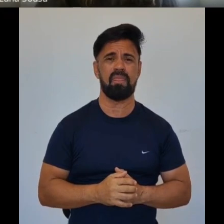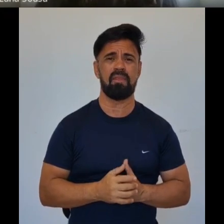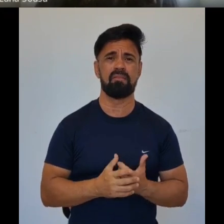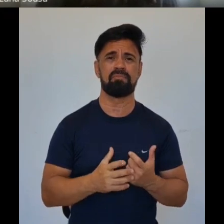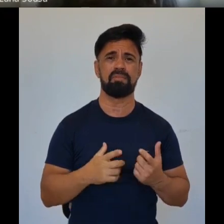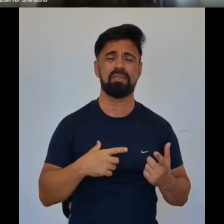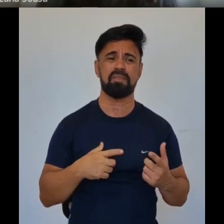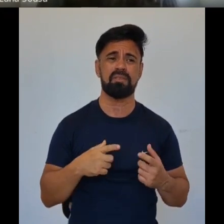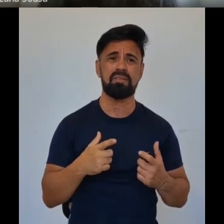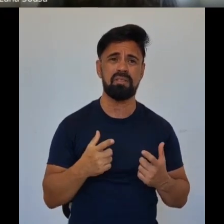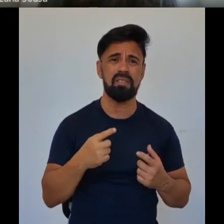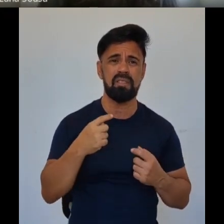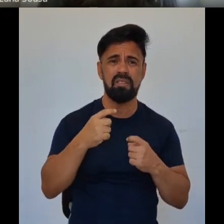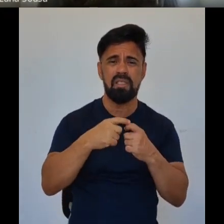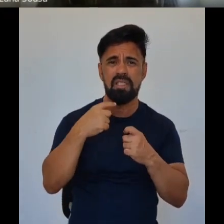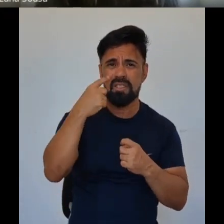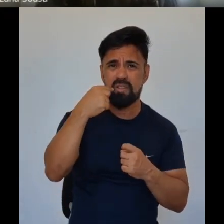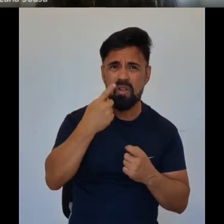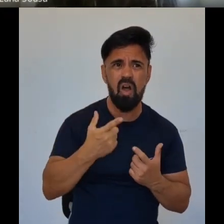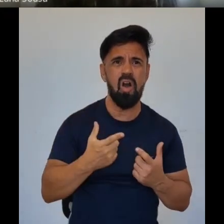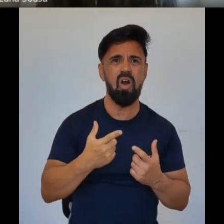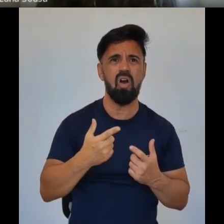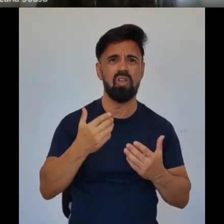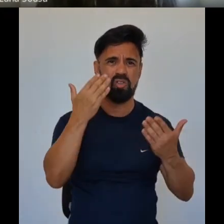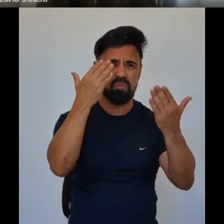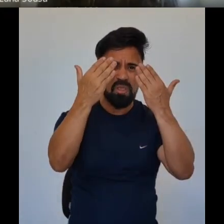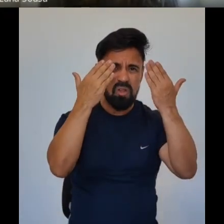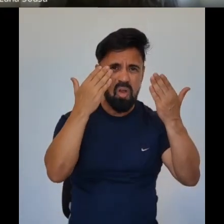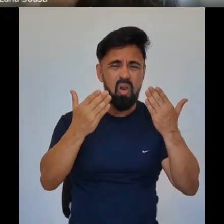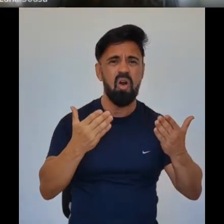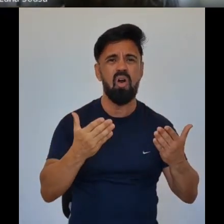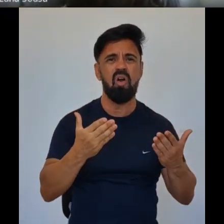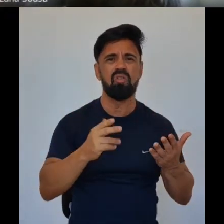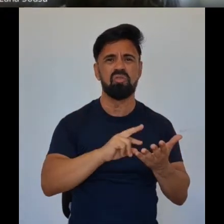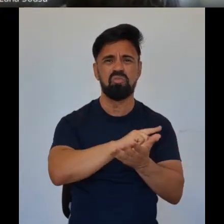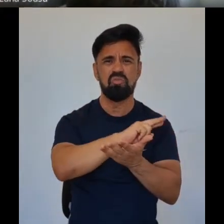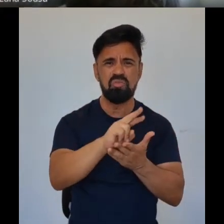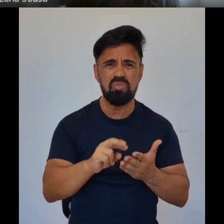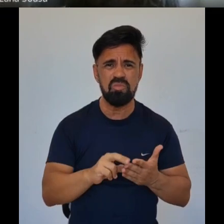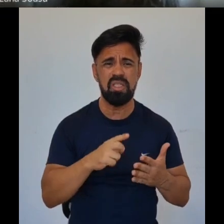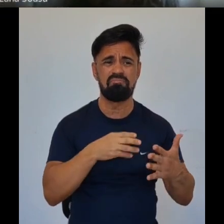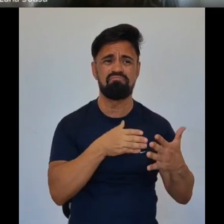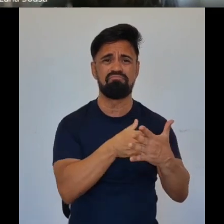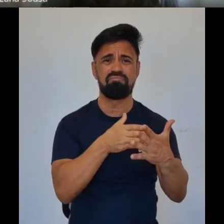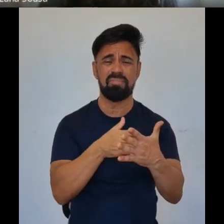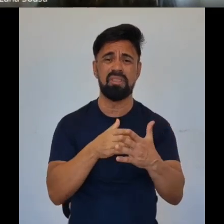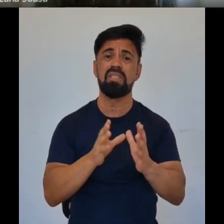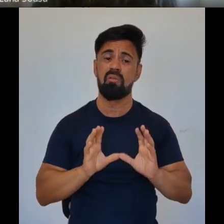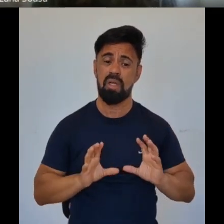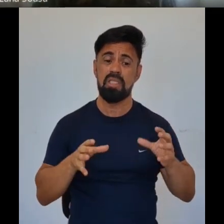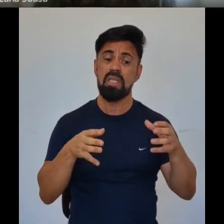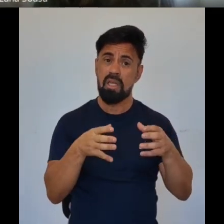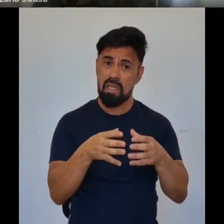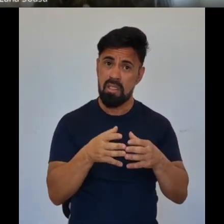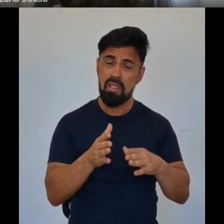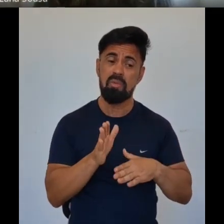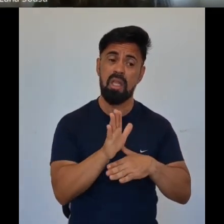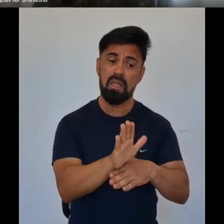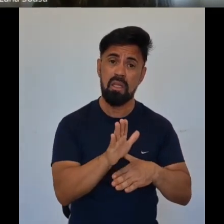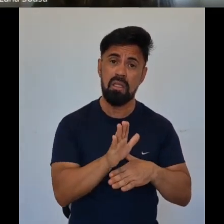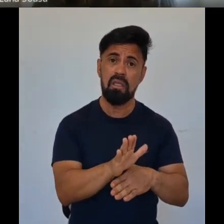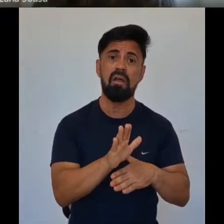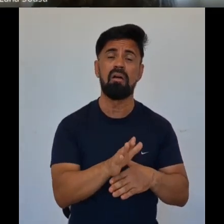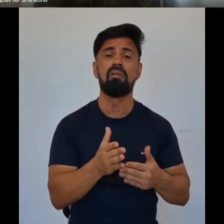equipe mínima para um atendimento inicial, alguma emergência, e depois o encaminhamento para um hospital, para uma UPA, né? Mas para o